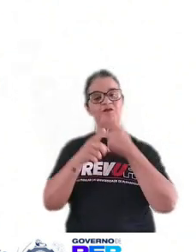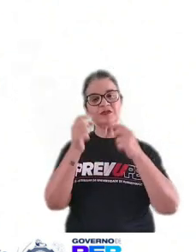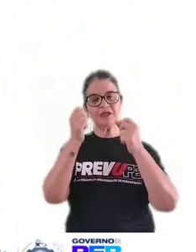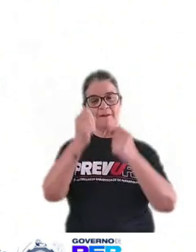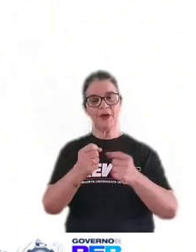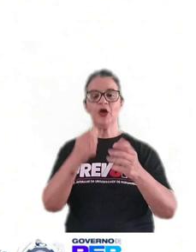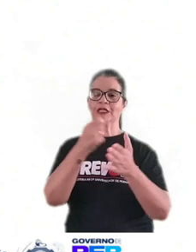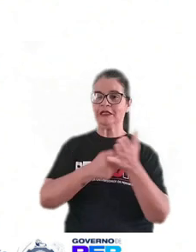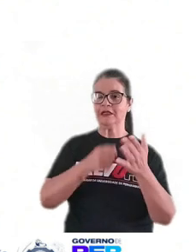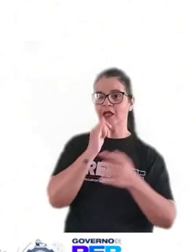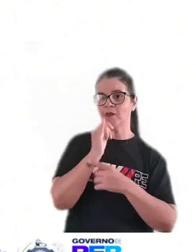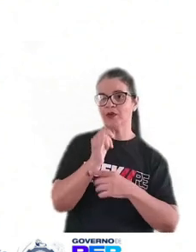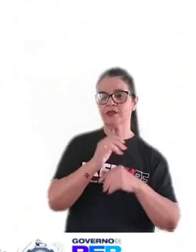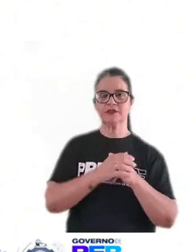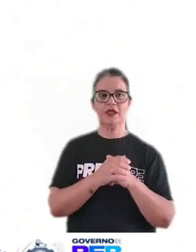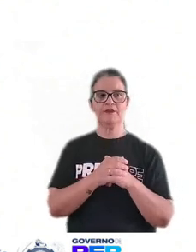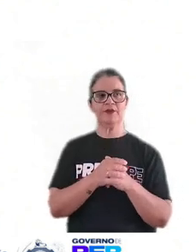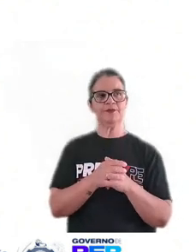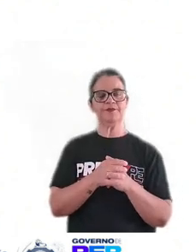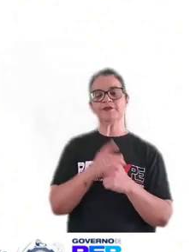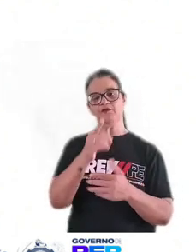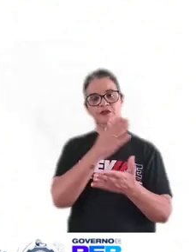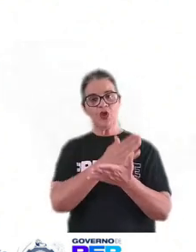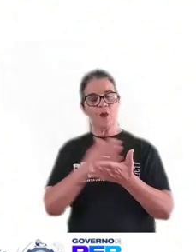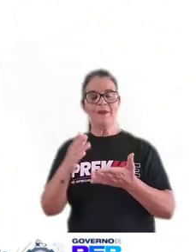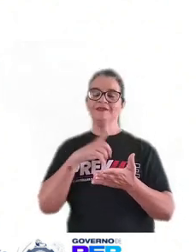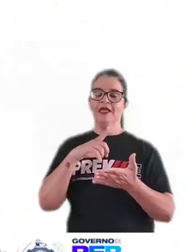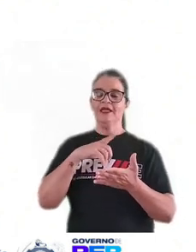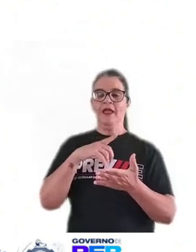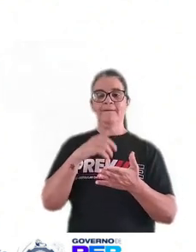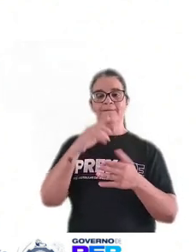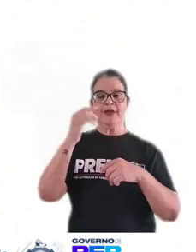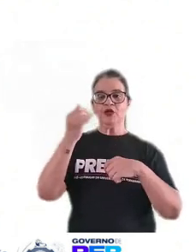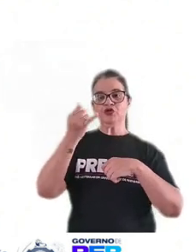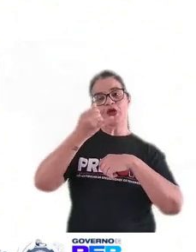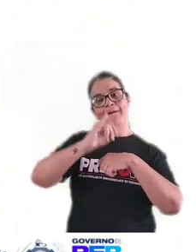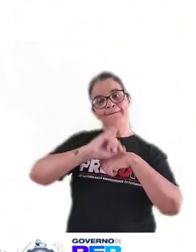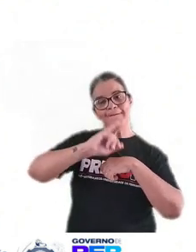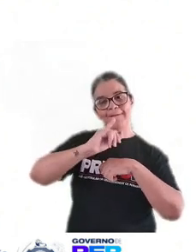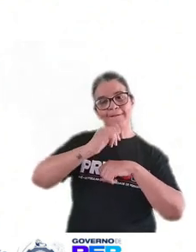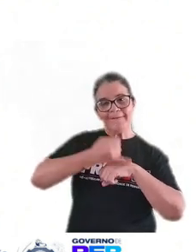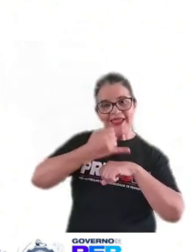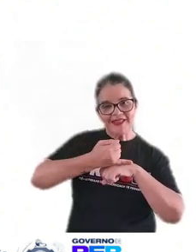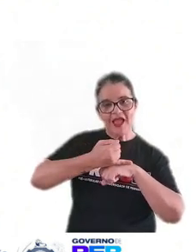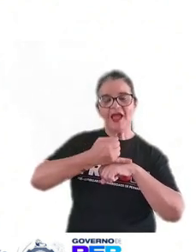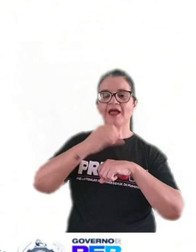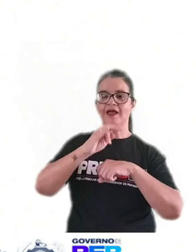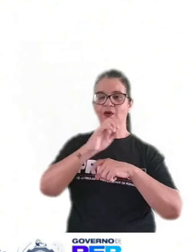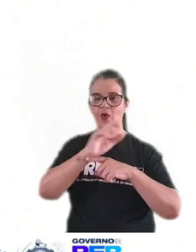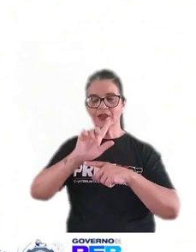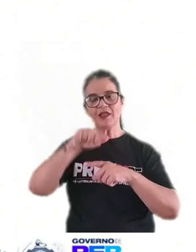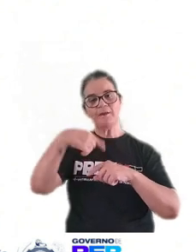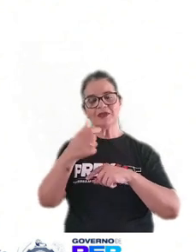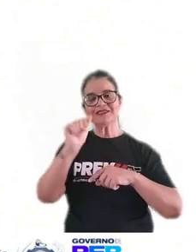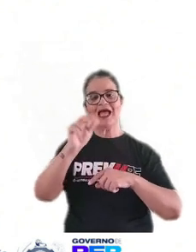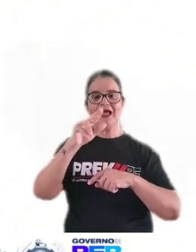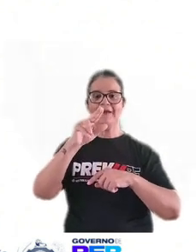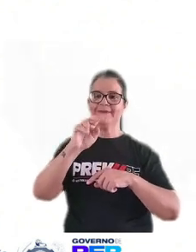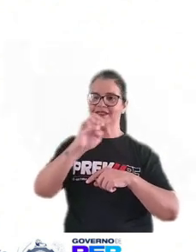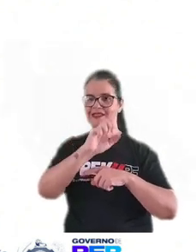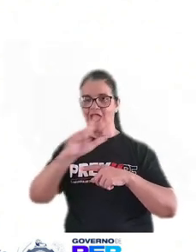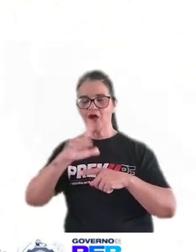você pode tentar por exemplo você começaria pelos metais depois pelos